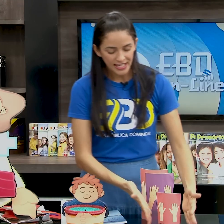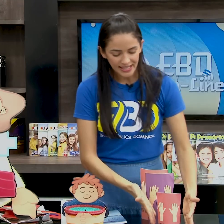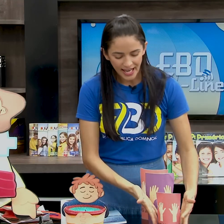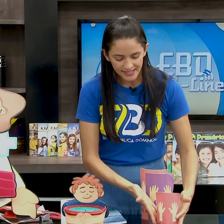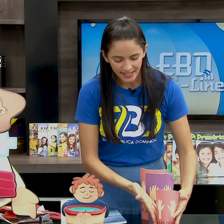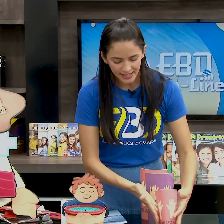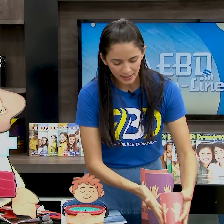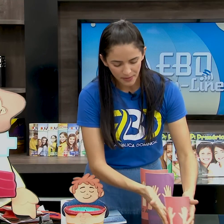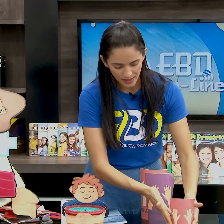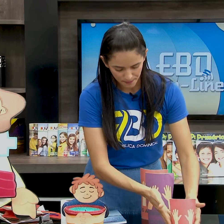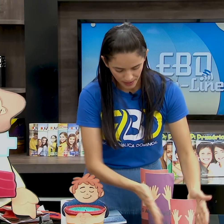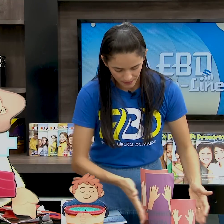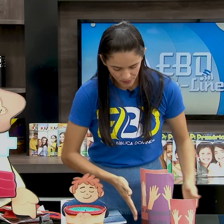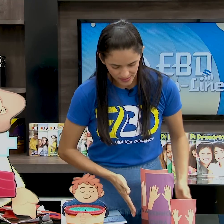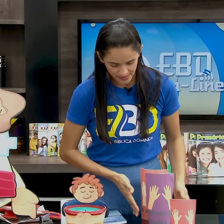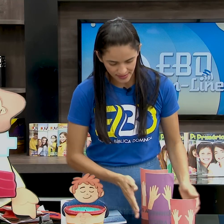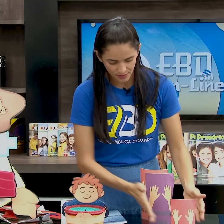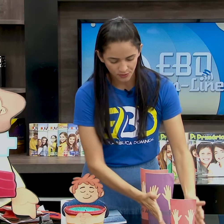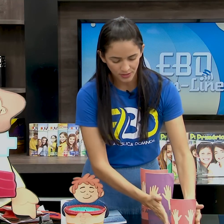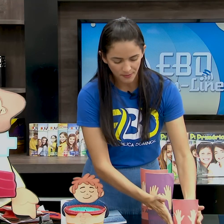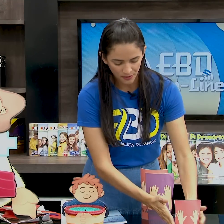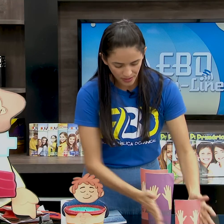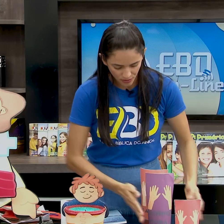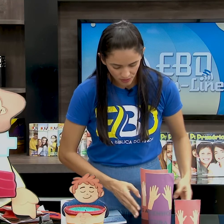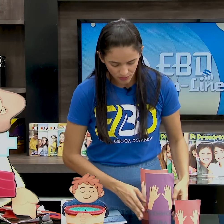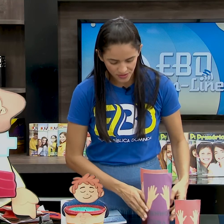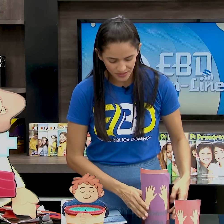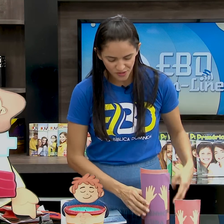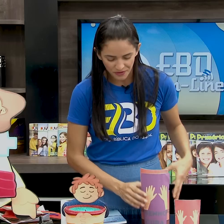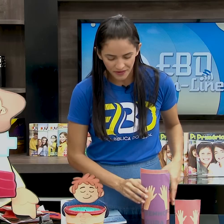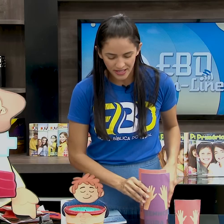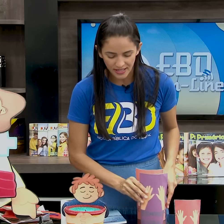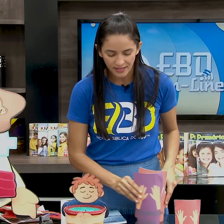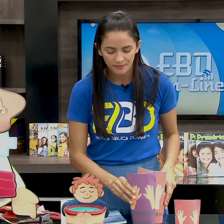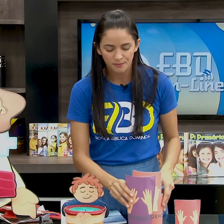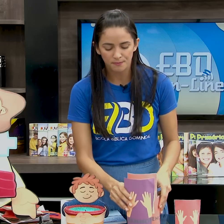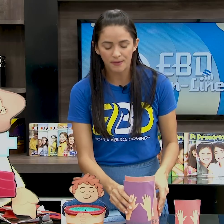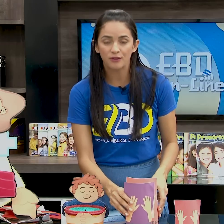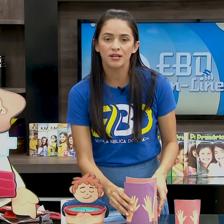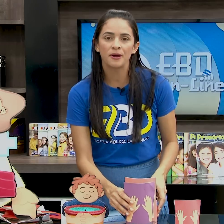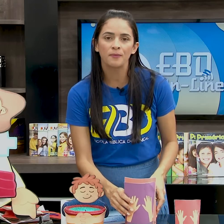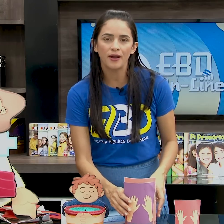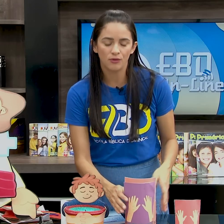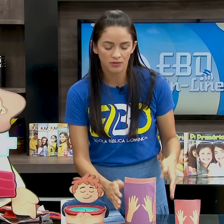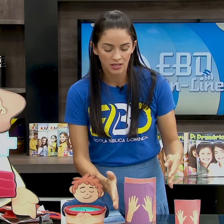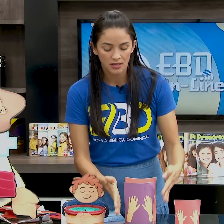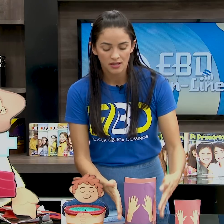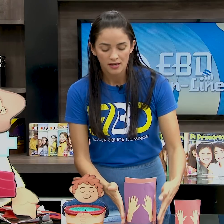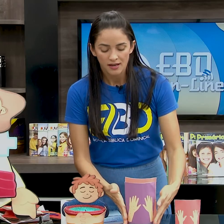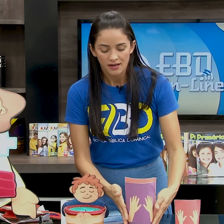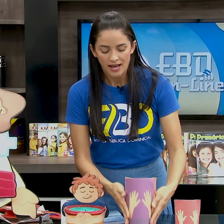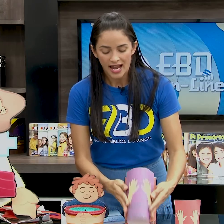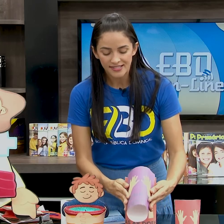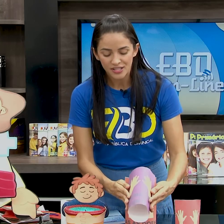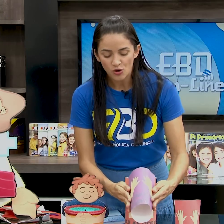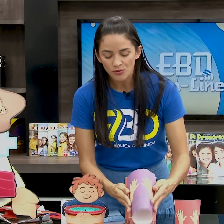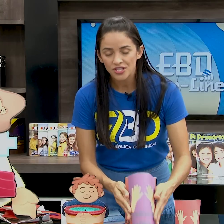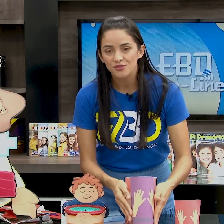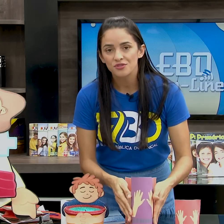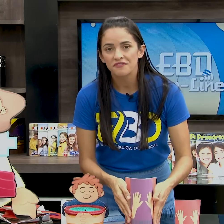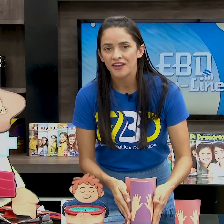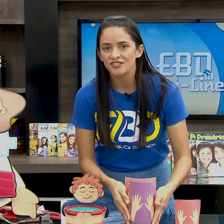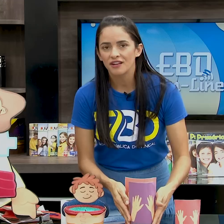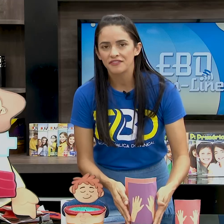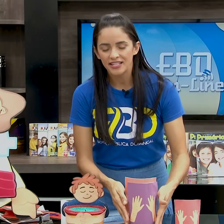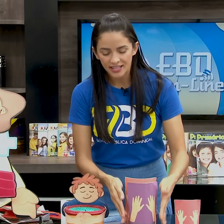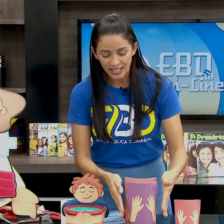tem essa aqui também para memorização do tamanho menor ou se vocês preferem para o tamanho maior assim como